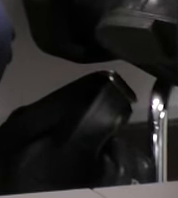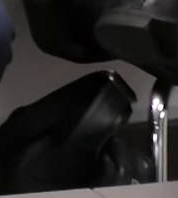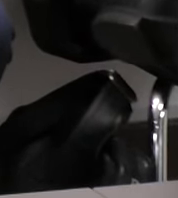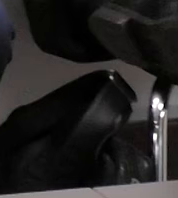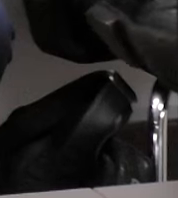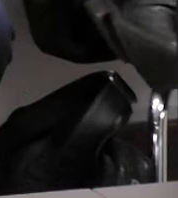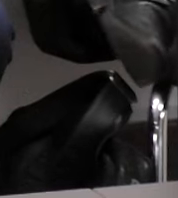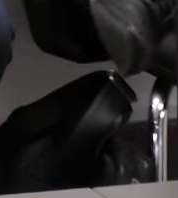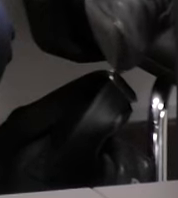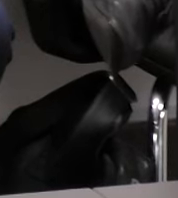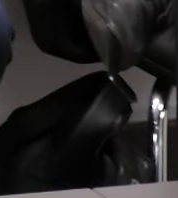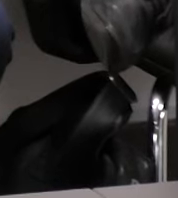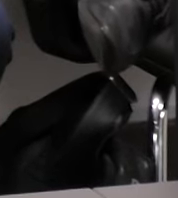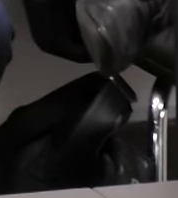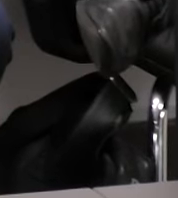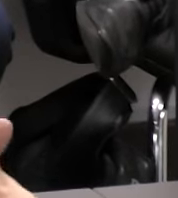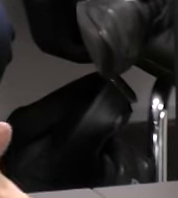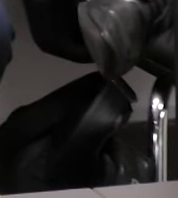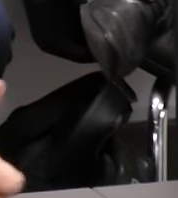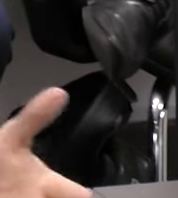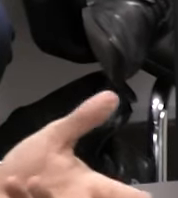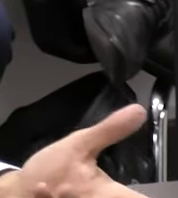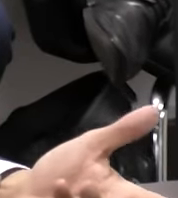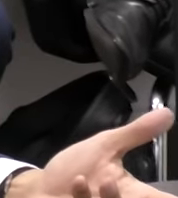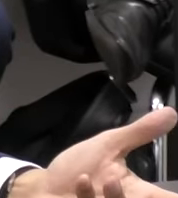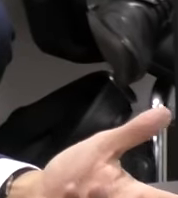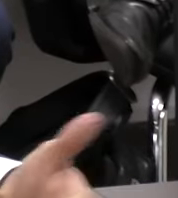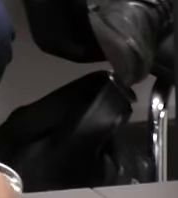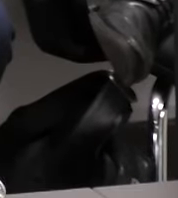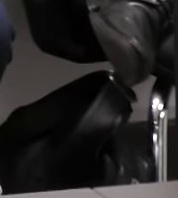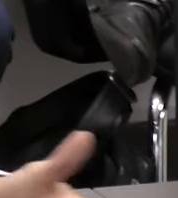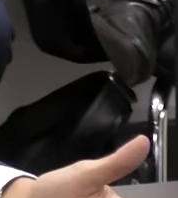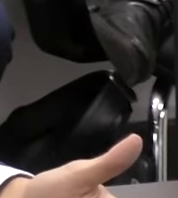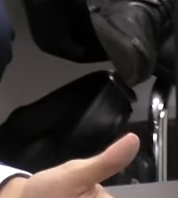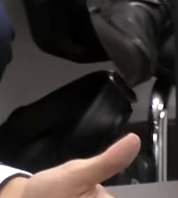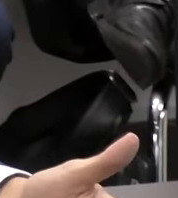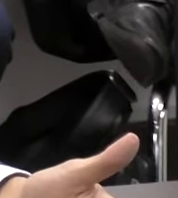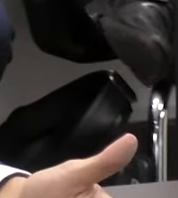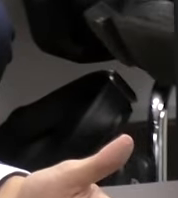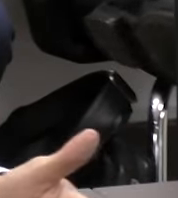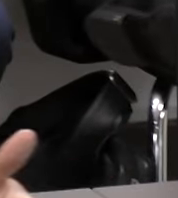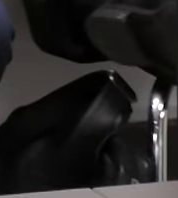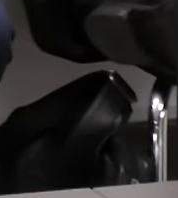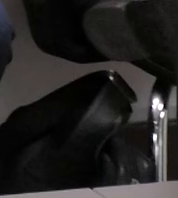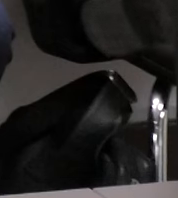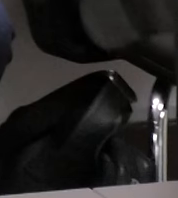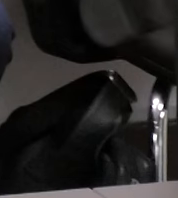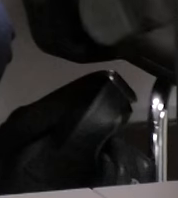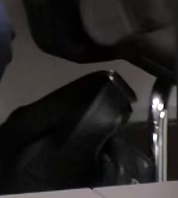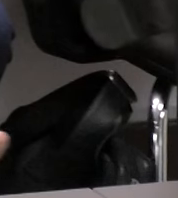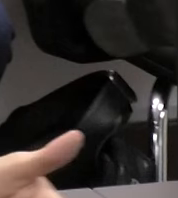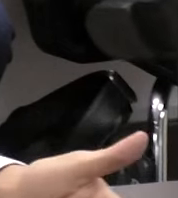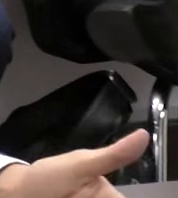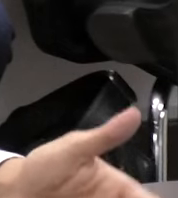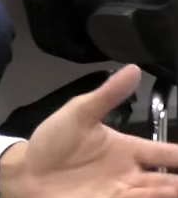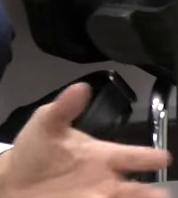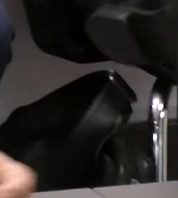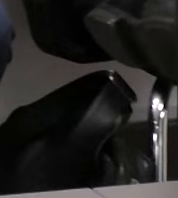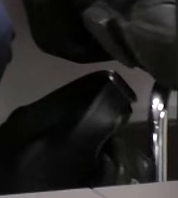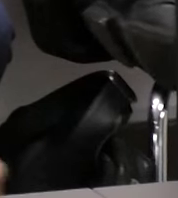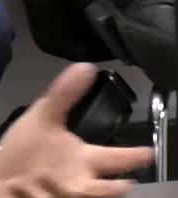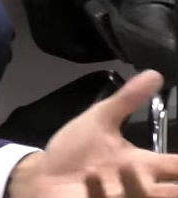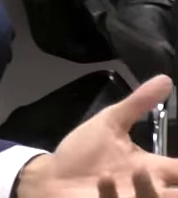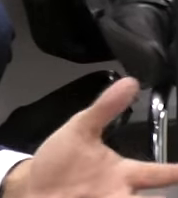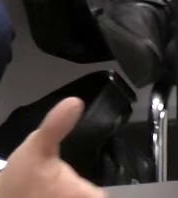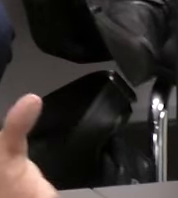essa interlocução com o poder judiciário através inclusive do Ministério Público que atua nas varas criminais para que haja né e eu